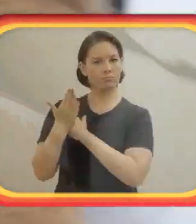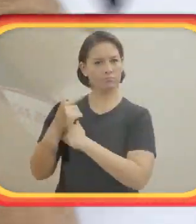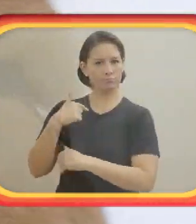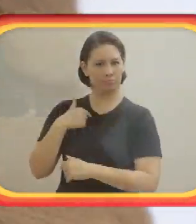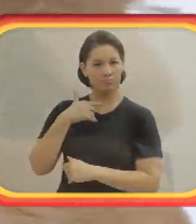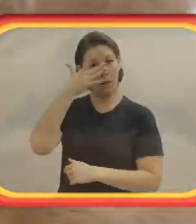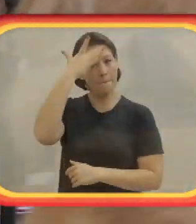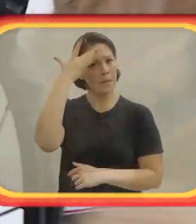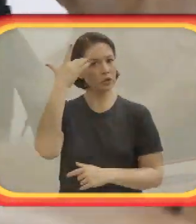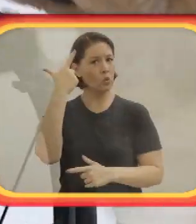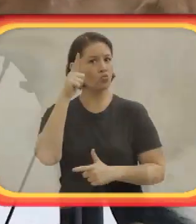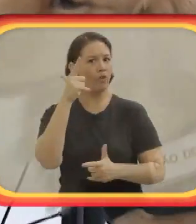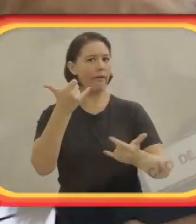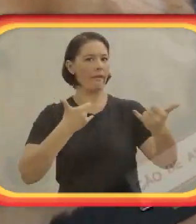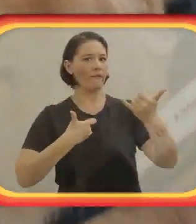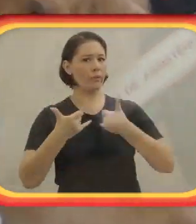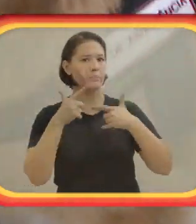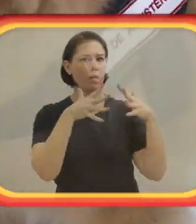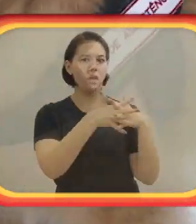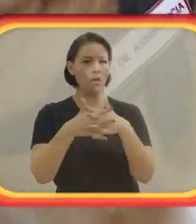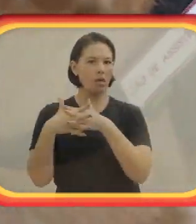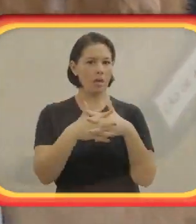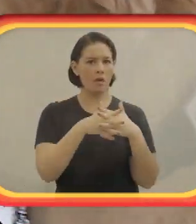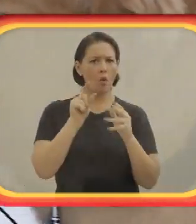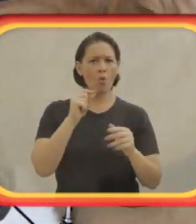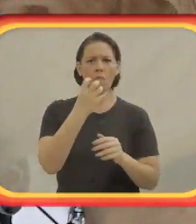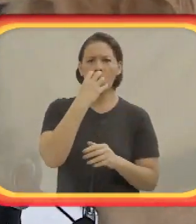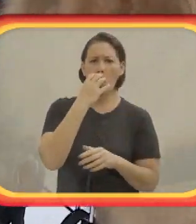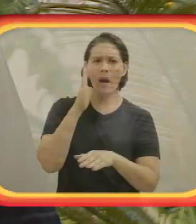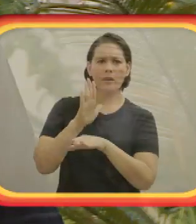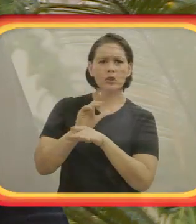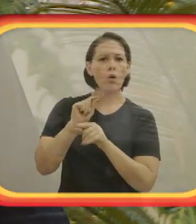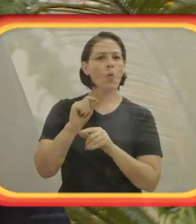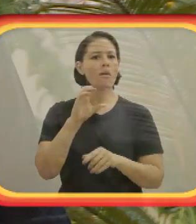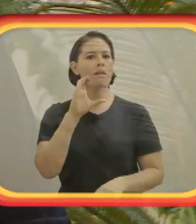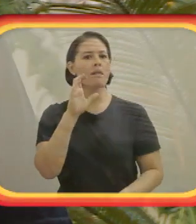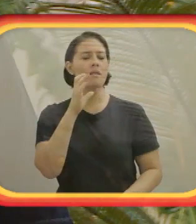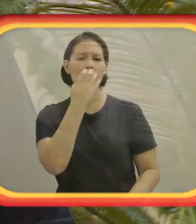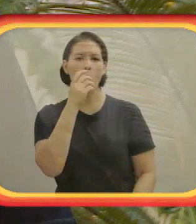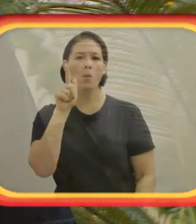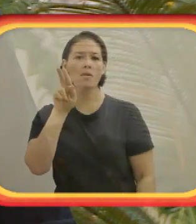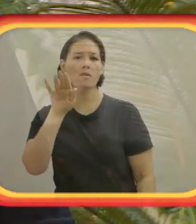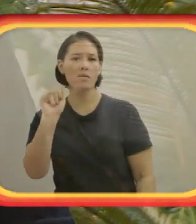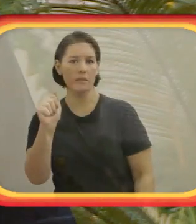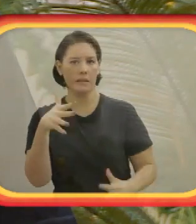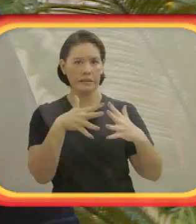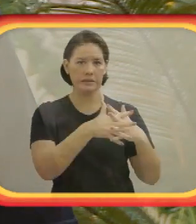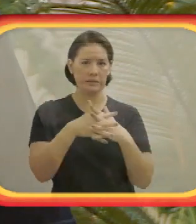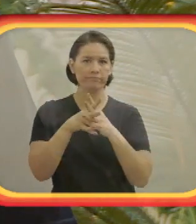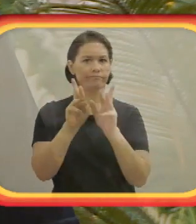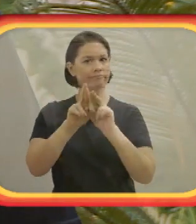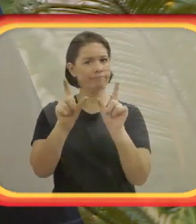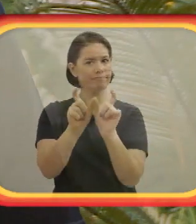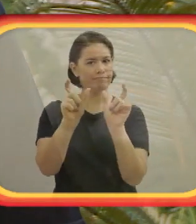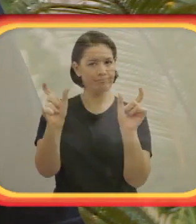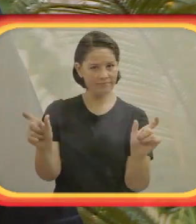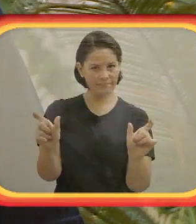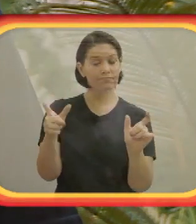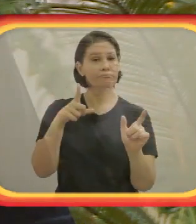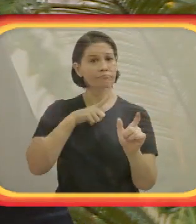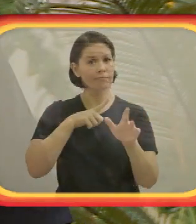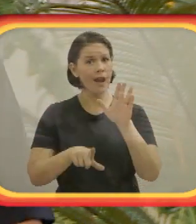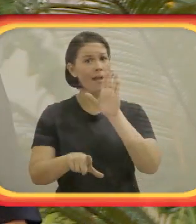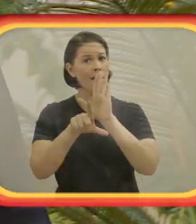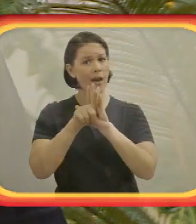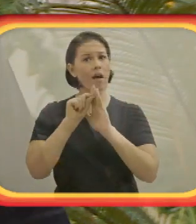Né? E algumas pessoas questionam, né? E daí eu comento sobre o cão de assistência. As